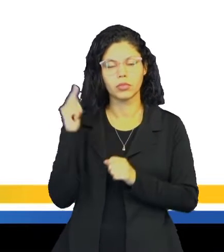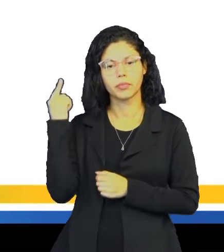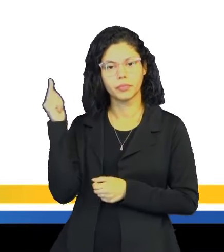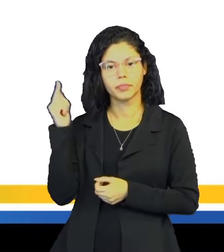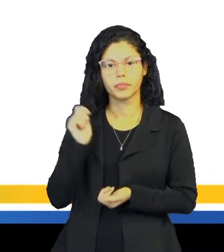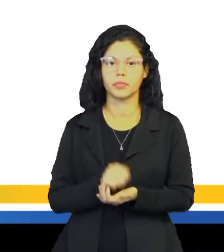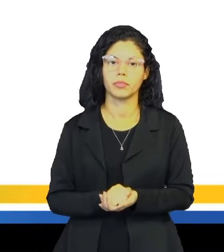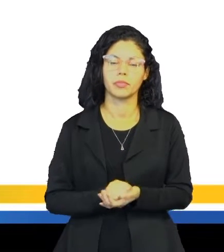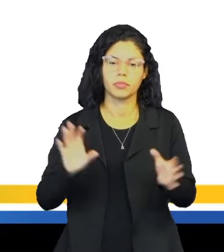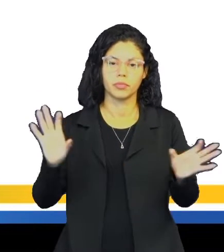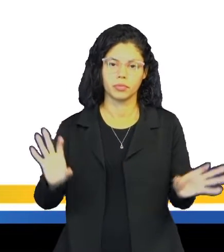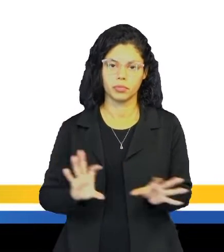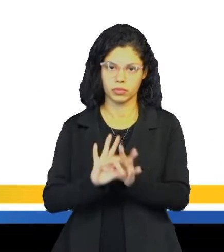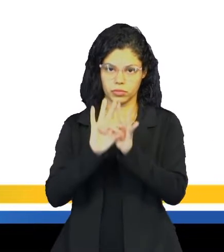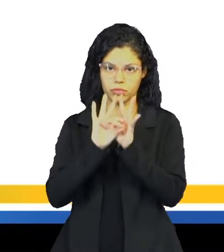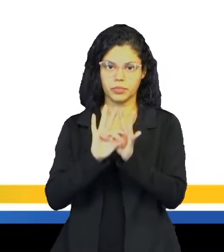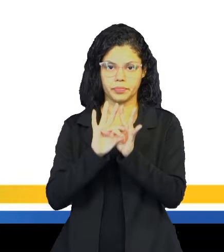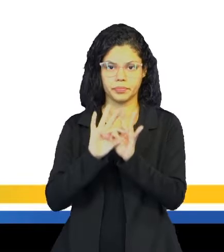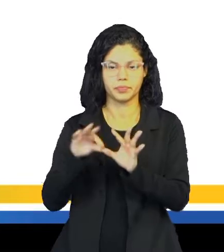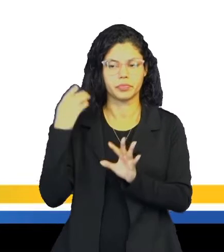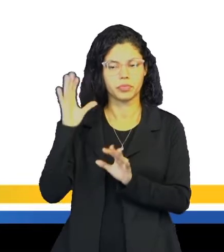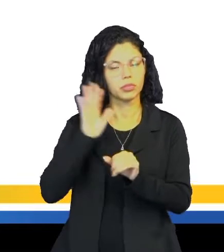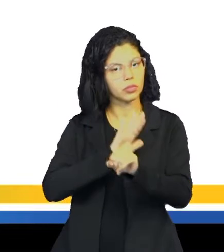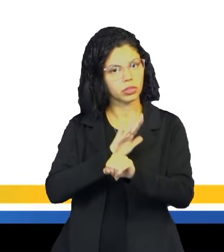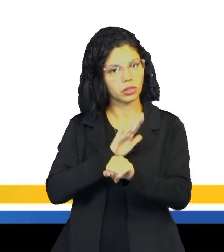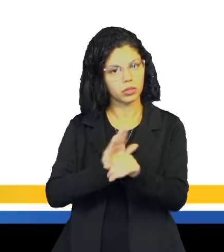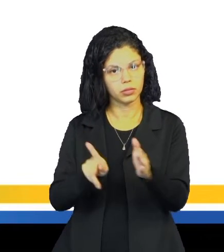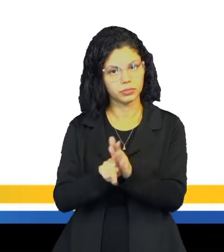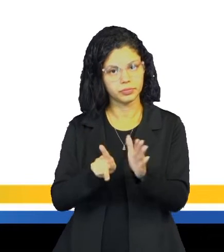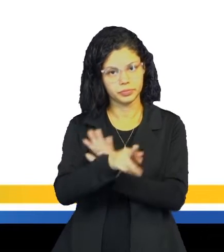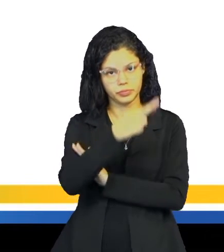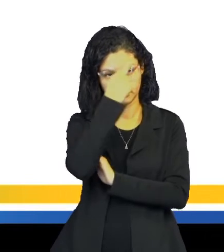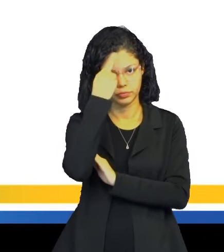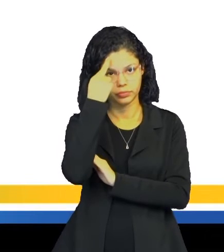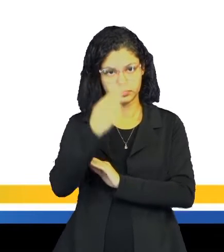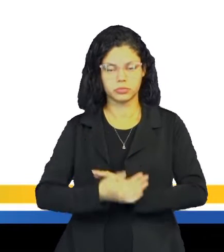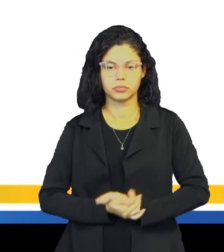geografia, que são também ciências auxiliares da história.